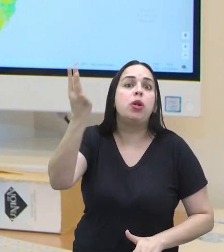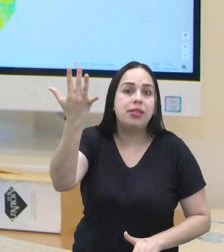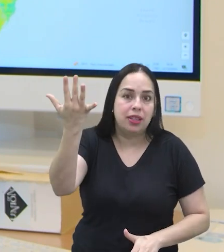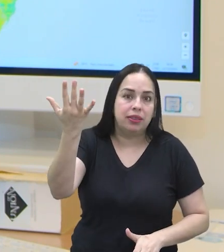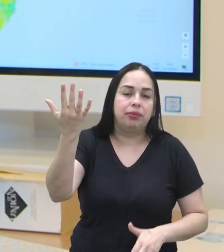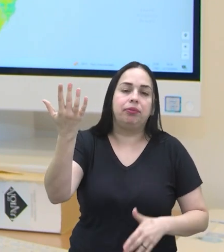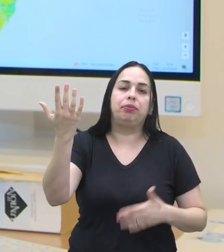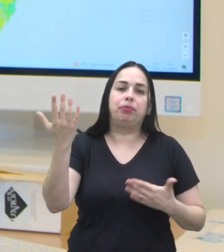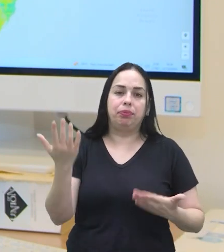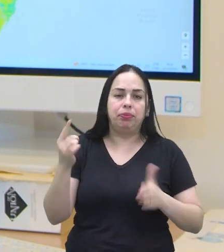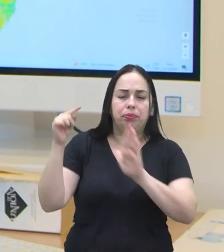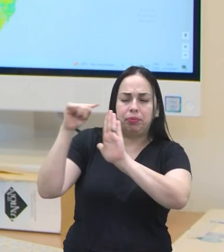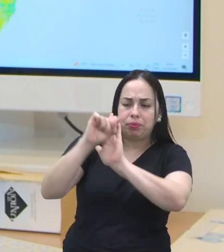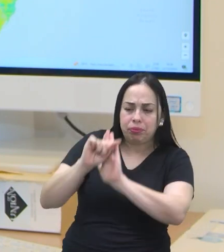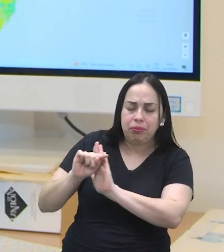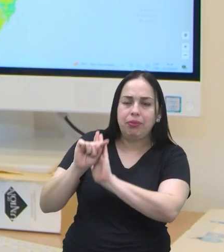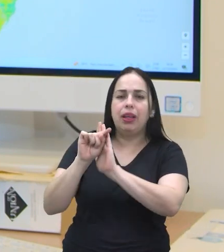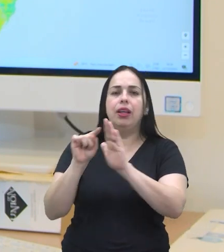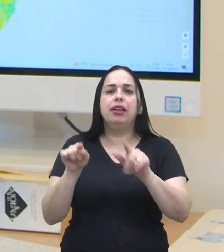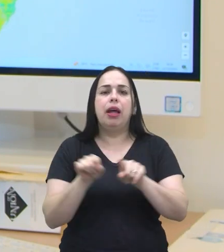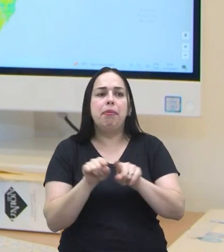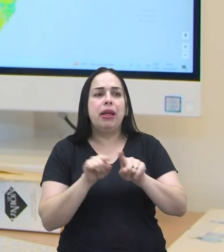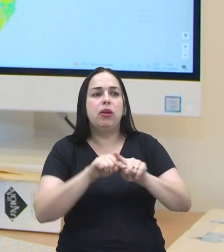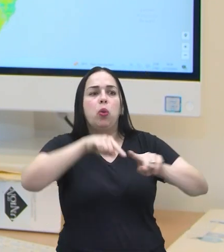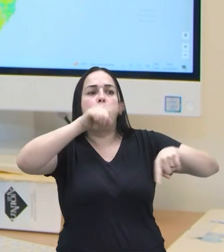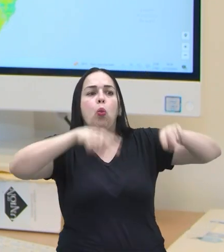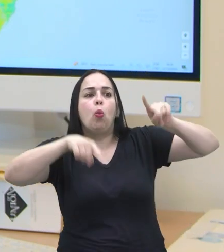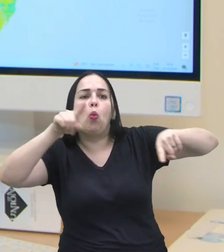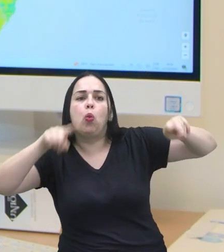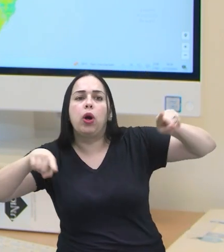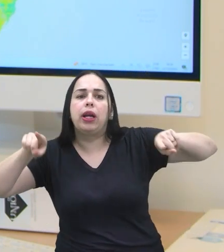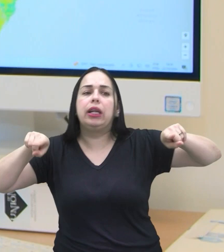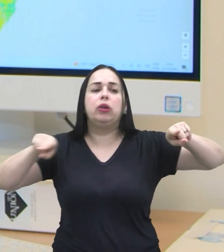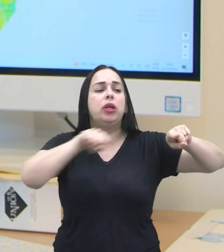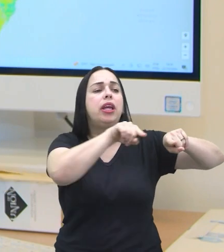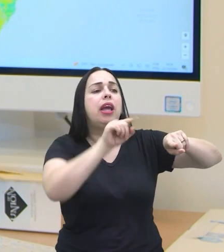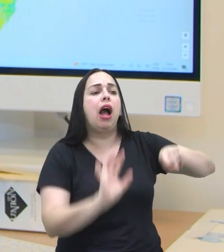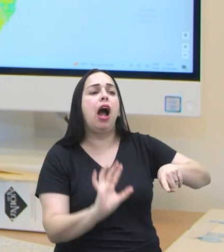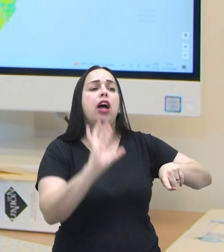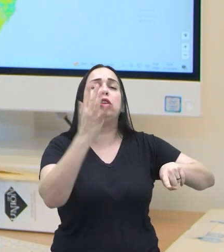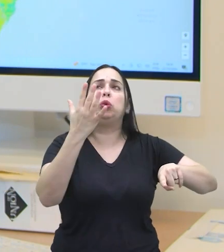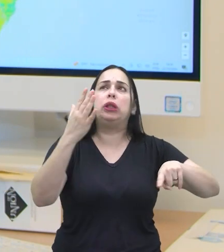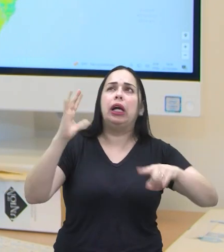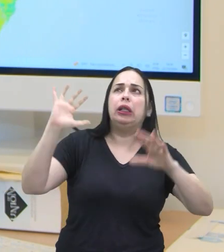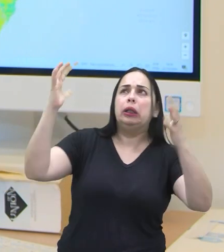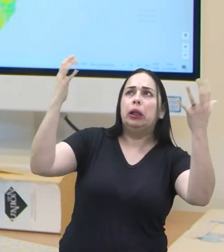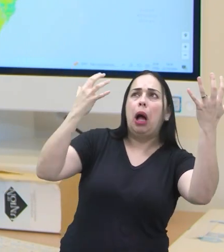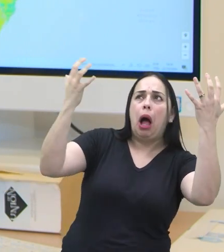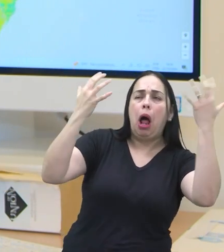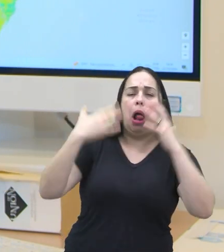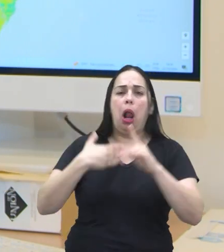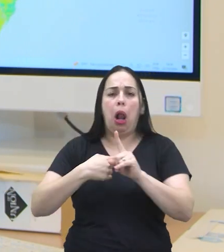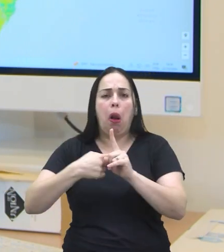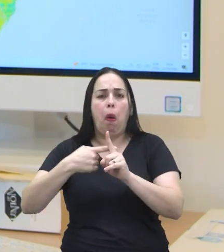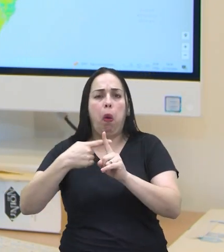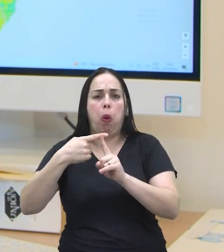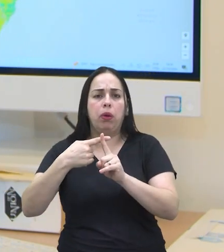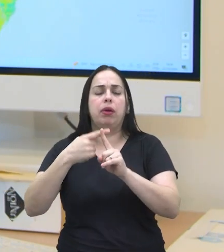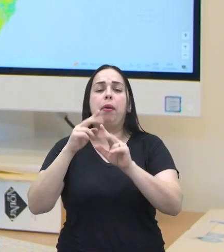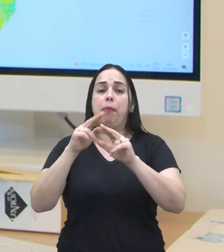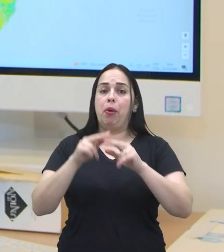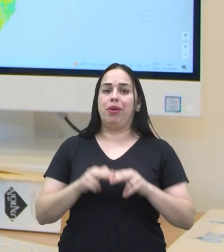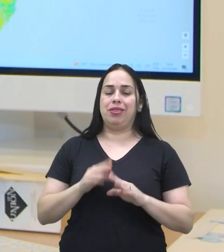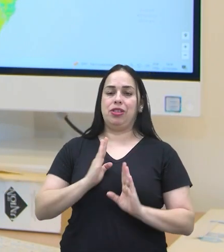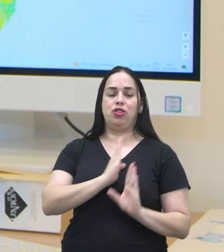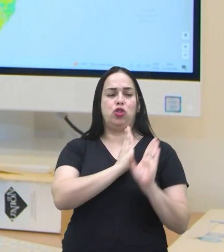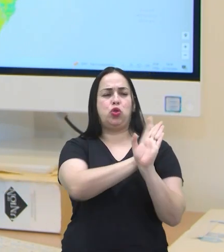2050 e elencar quais são as variáveis que estão contribuindo para esse risco. Feito isso, o